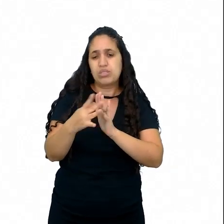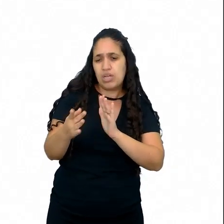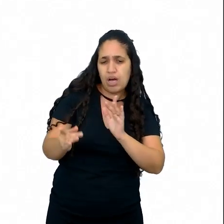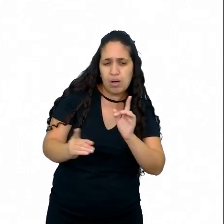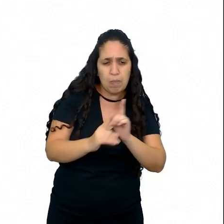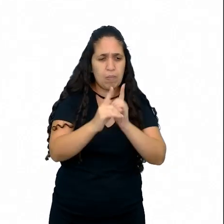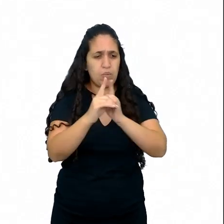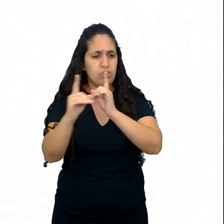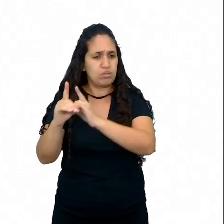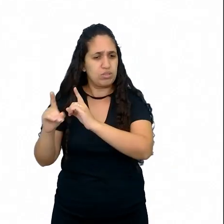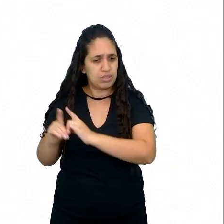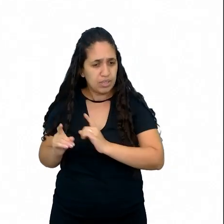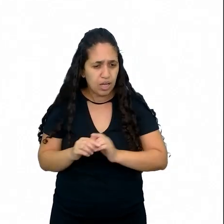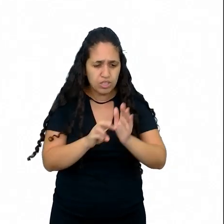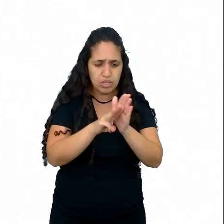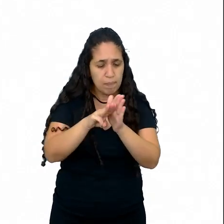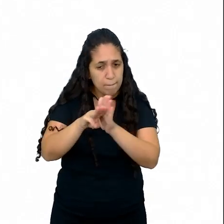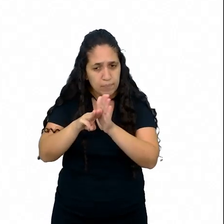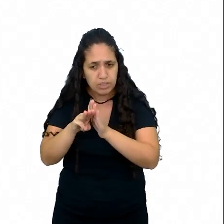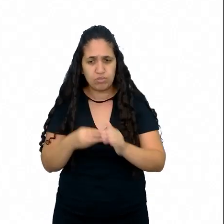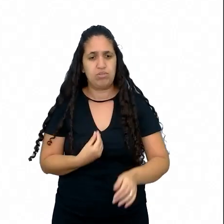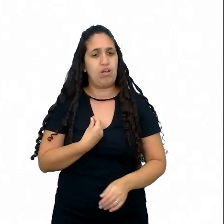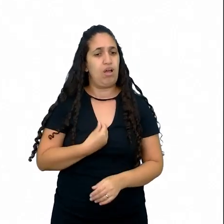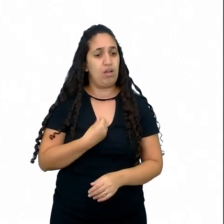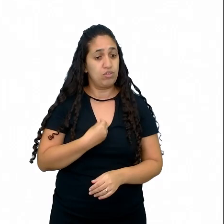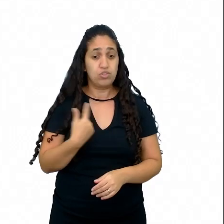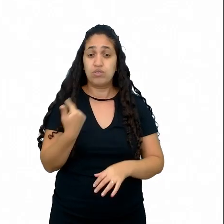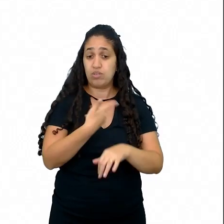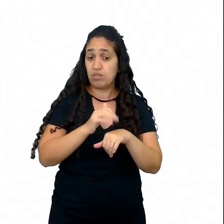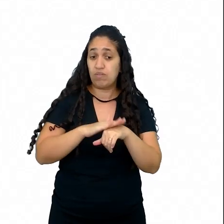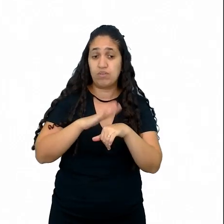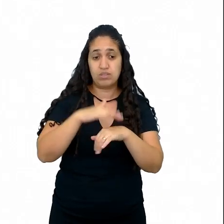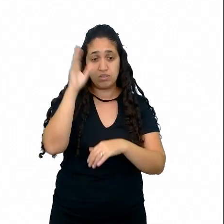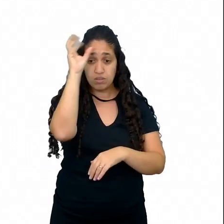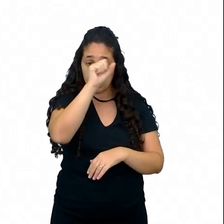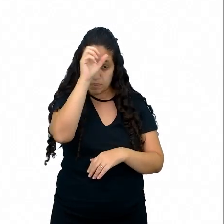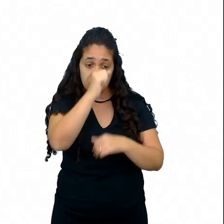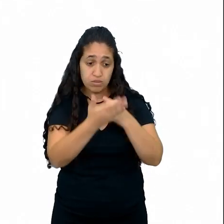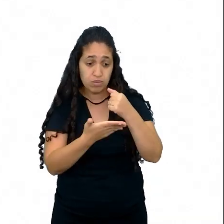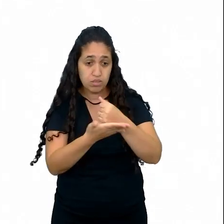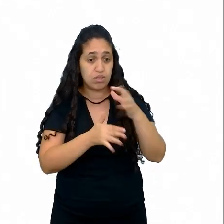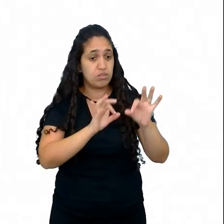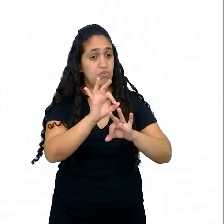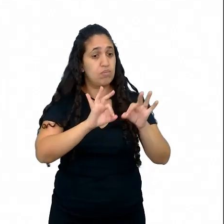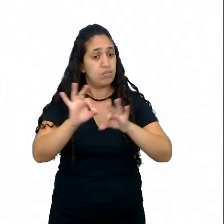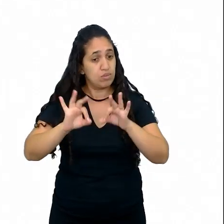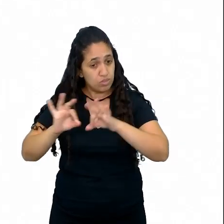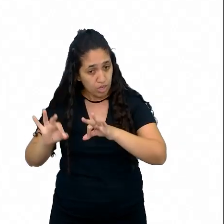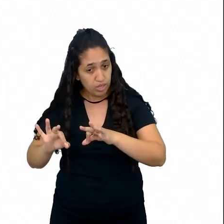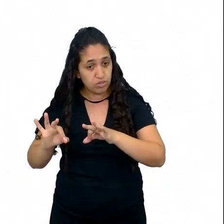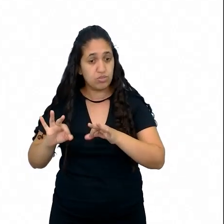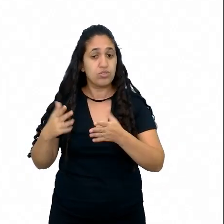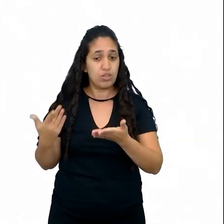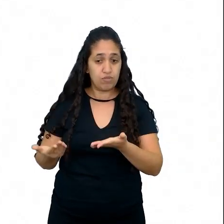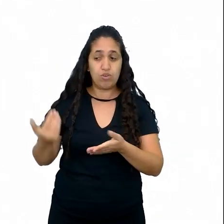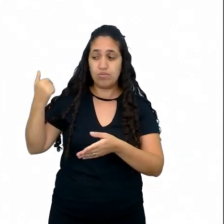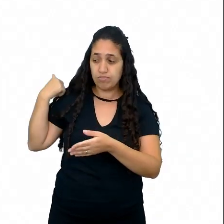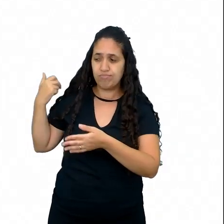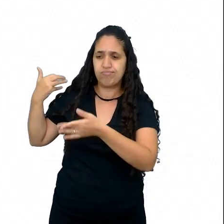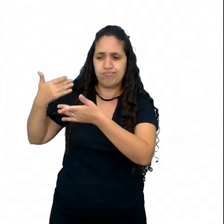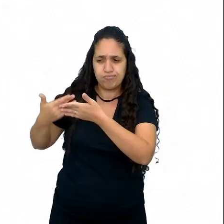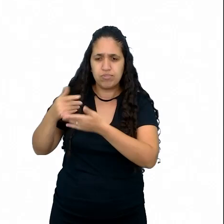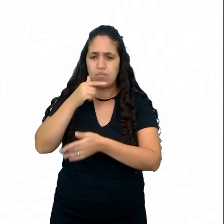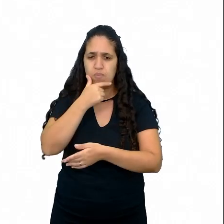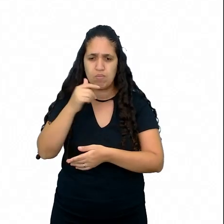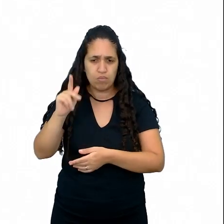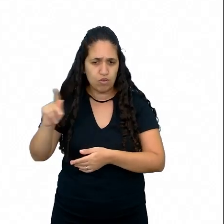abordagem que nós temos aí da nossa metodologia ativa, ou seja, nós estamos fazendo aprendizagem baseada em projetos, que foi tanto trabalhada com o professor Marco aí no